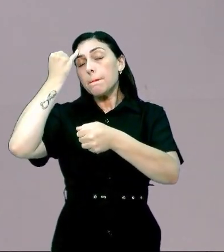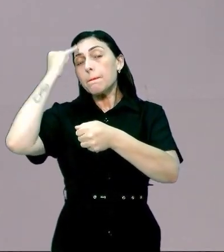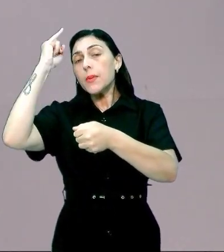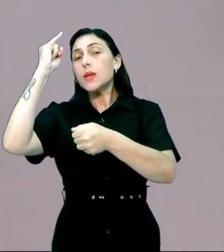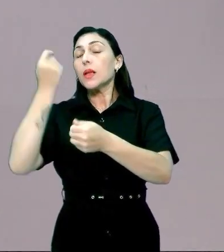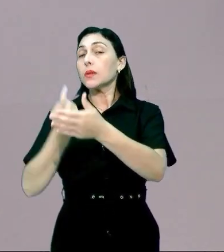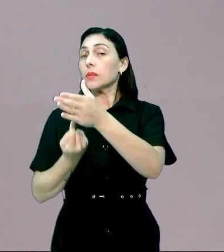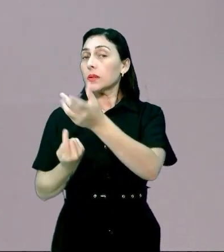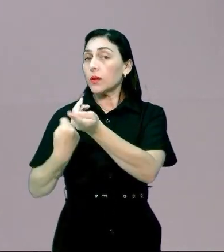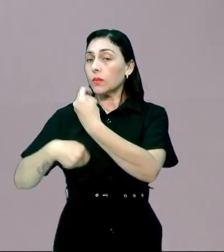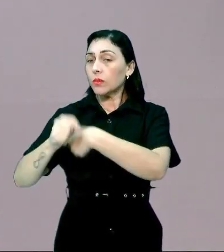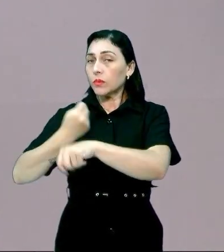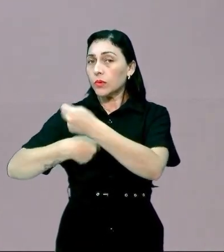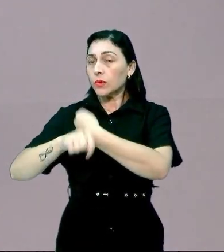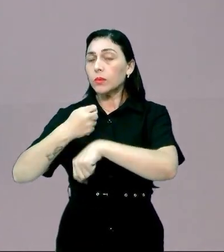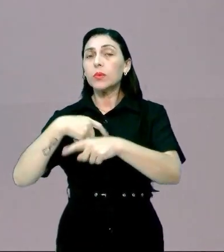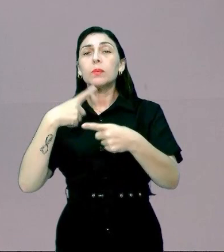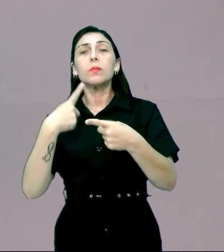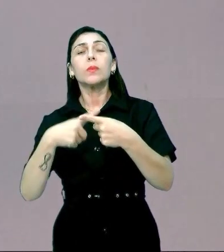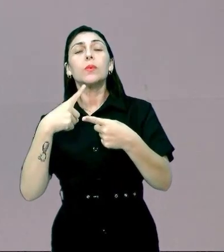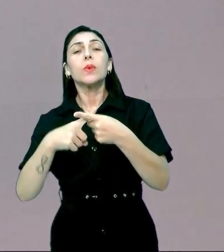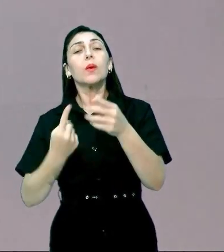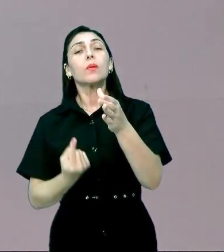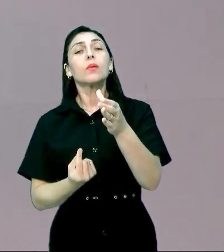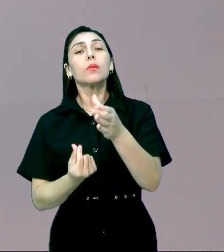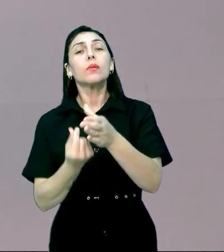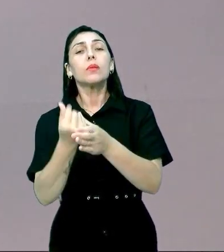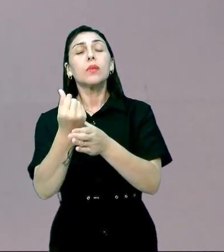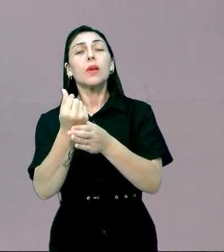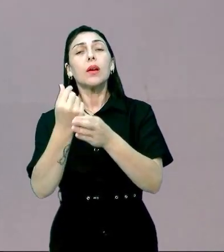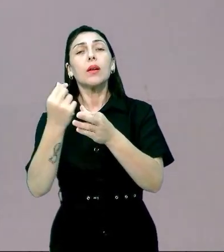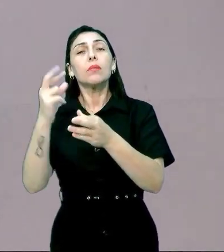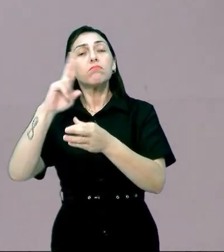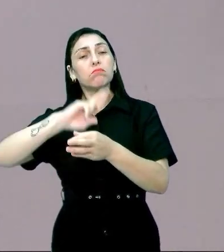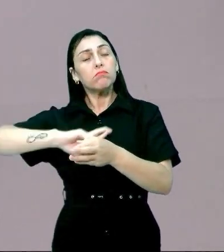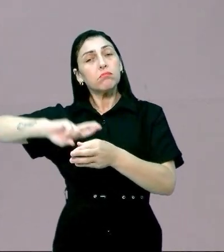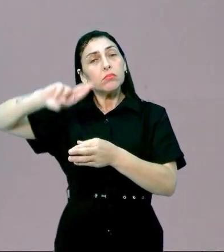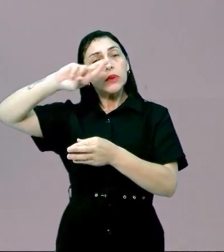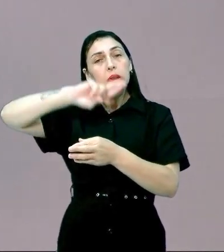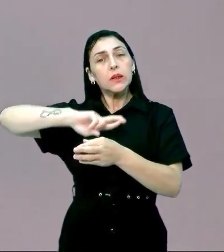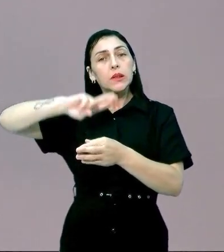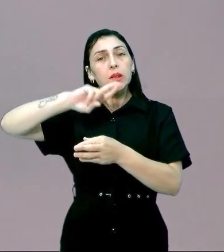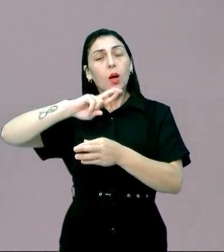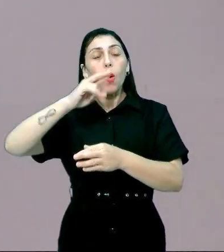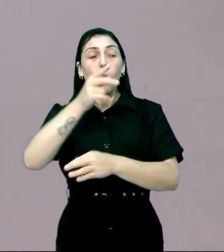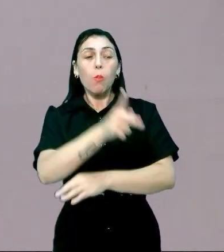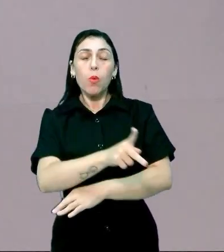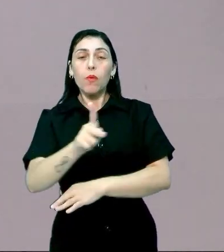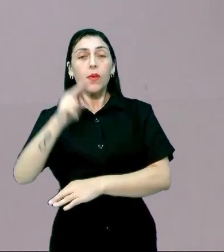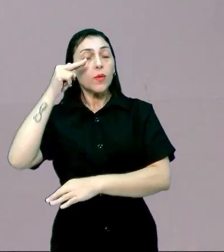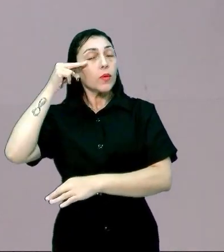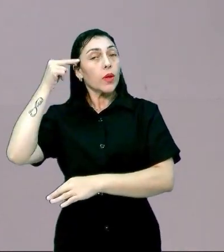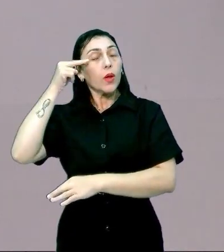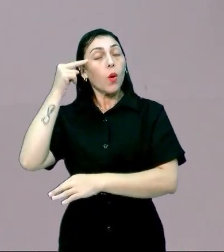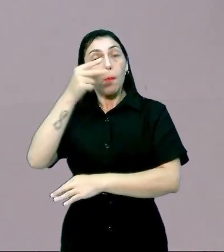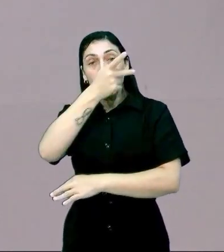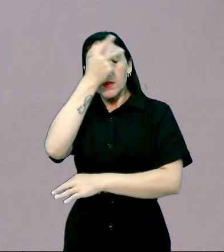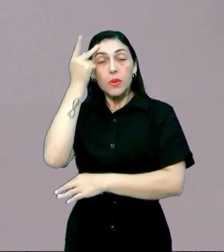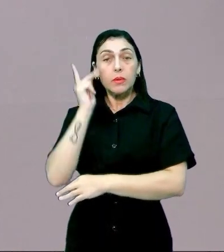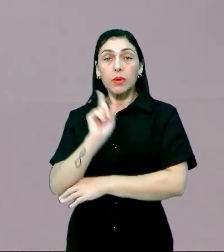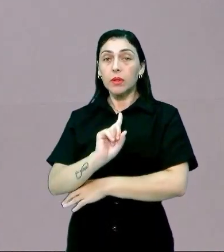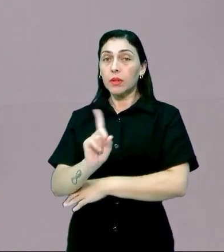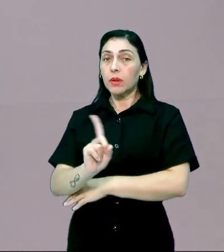eminentemente econômicas, porque quando o capitalismo ele me observa, ele não observa o professor Ney como